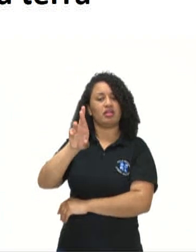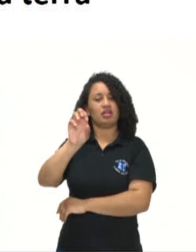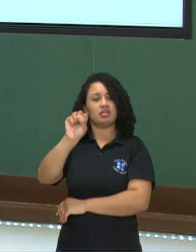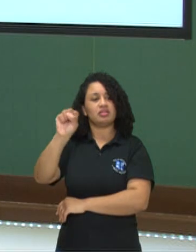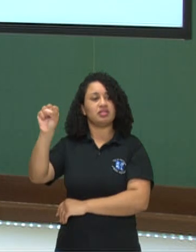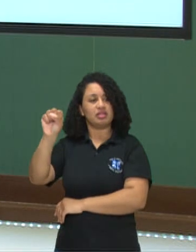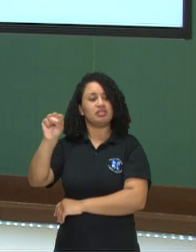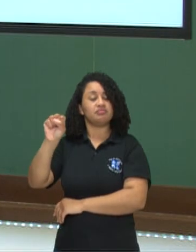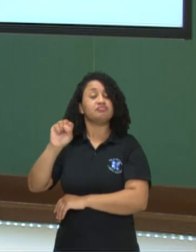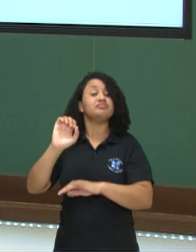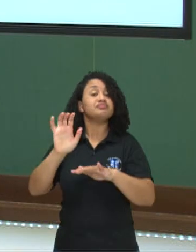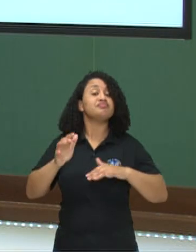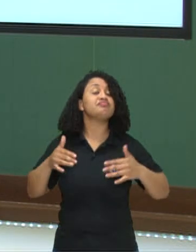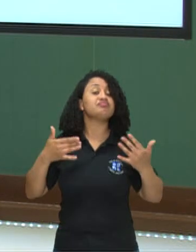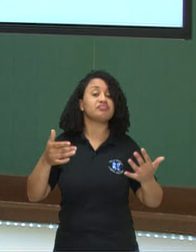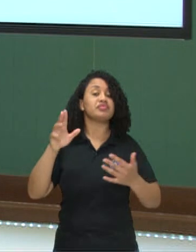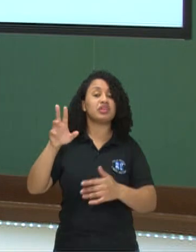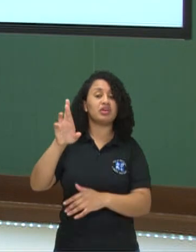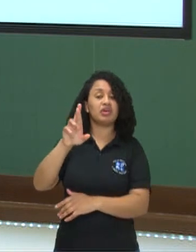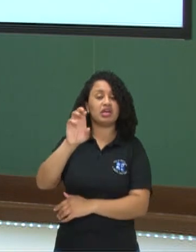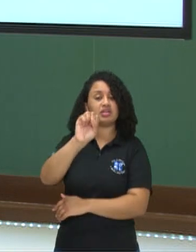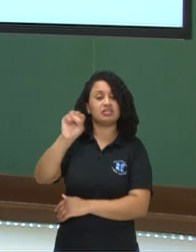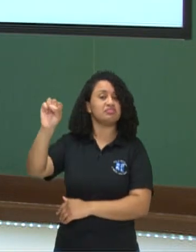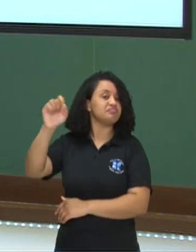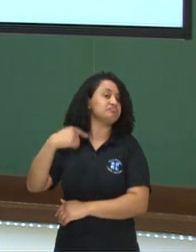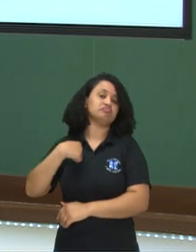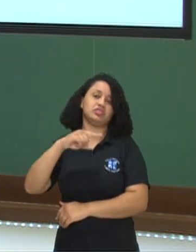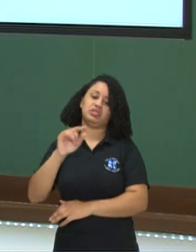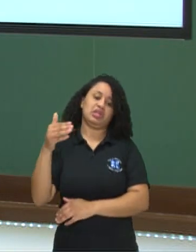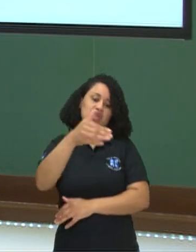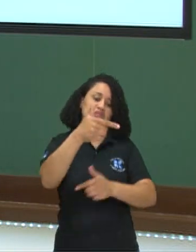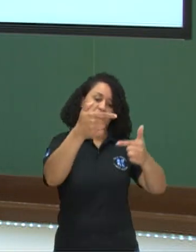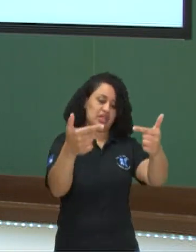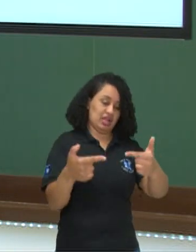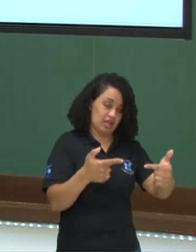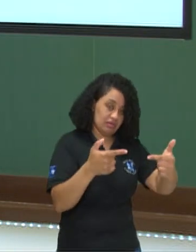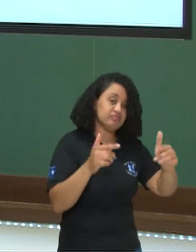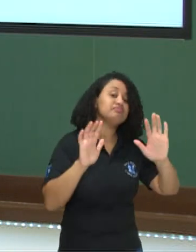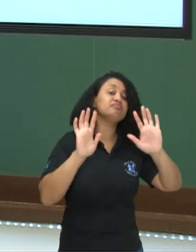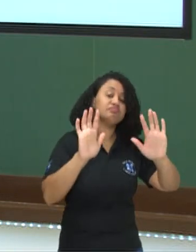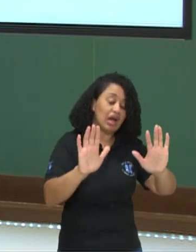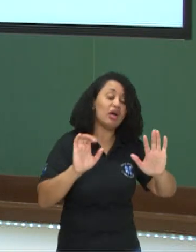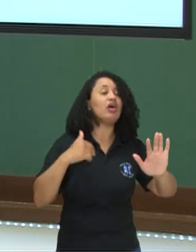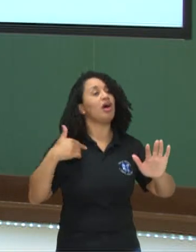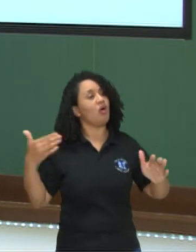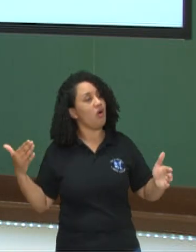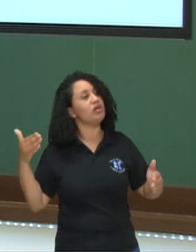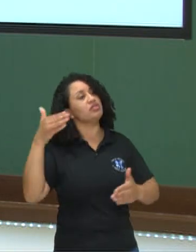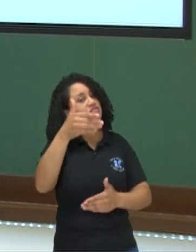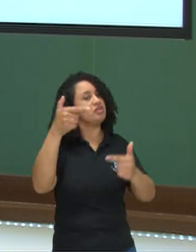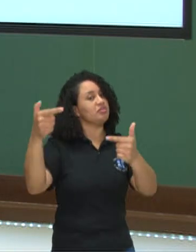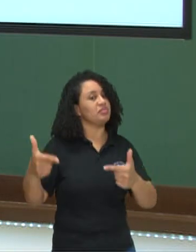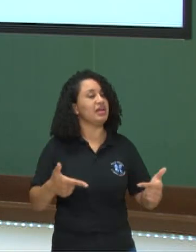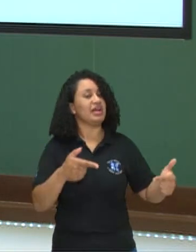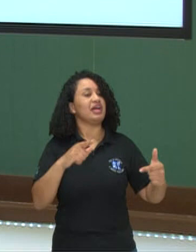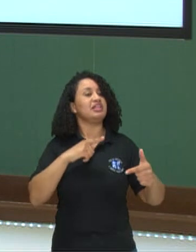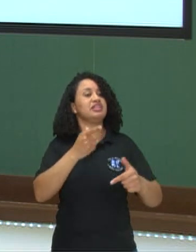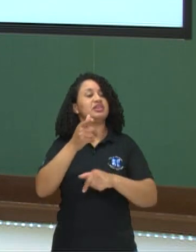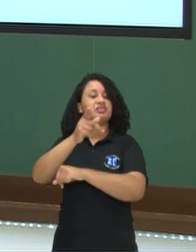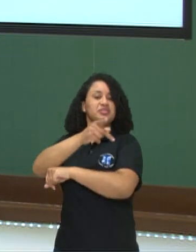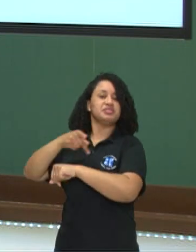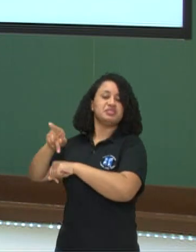1941. Portanto, a União Soviética, que não estava na guerra até então, entrou na guerra com os